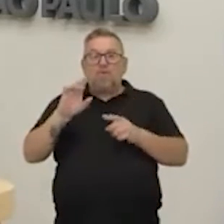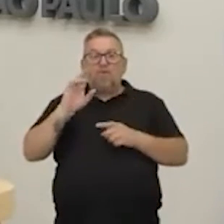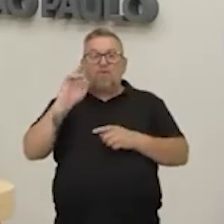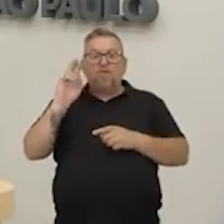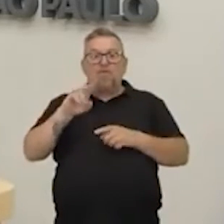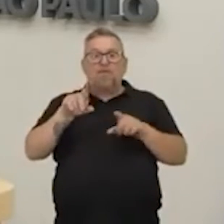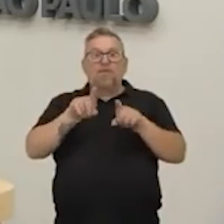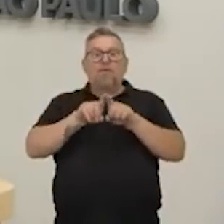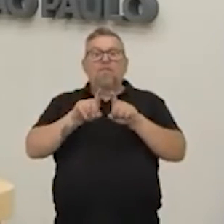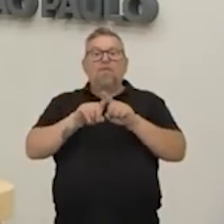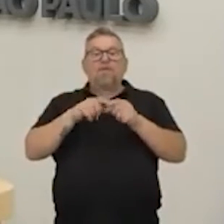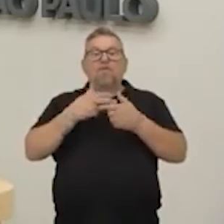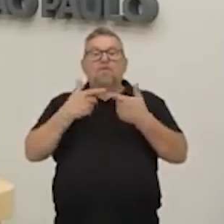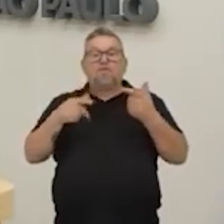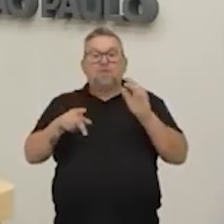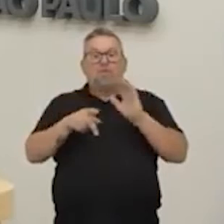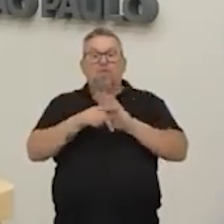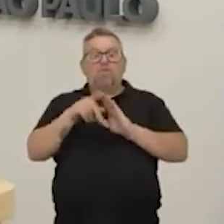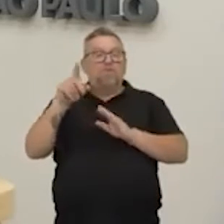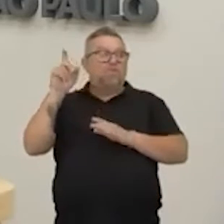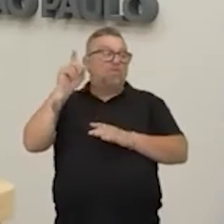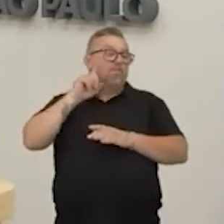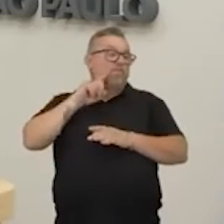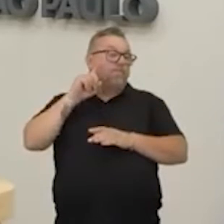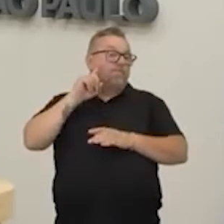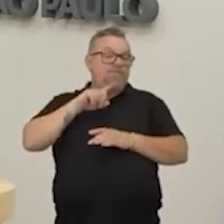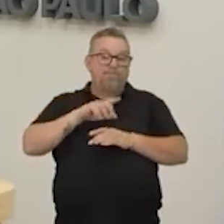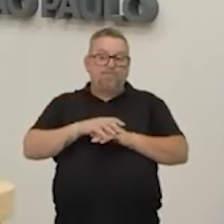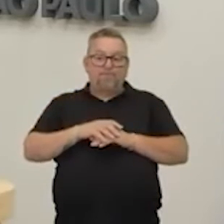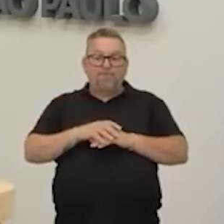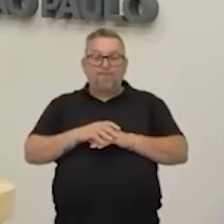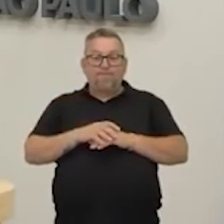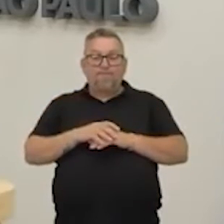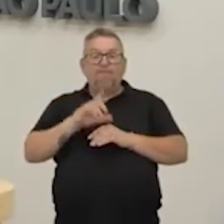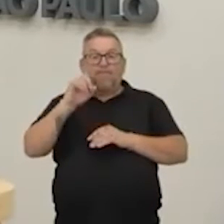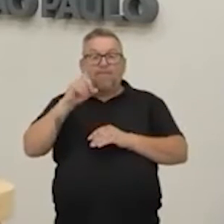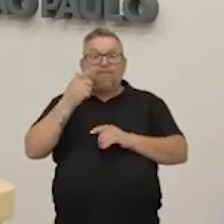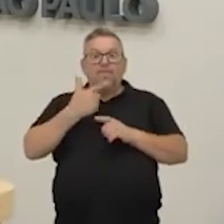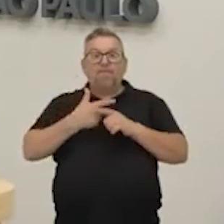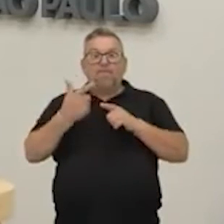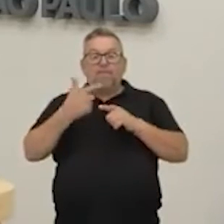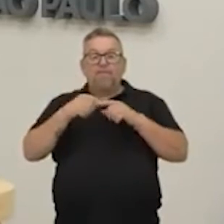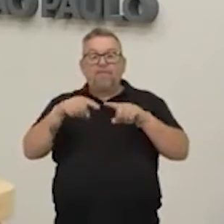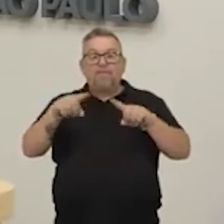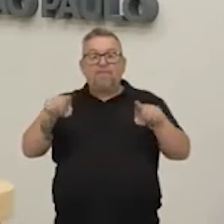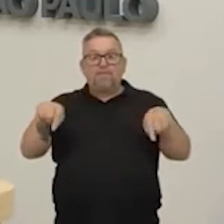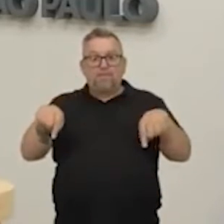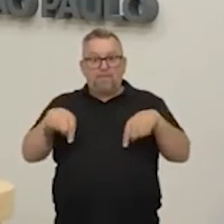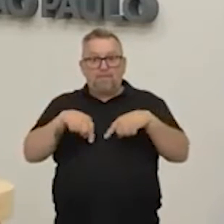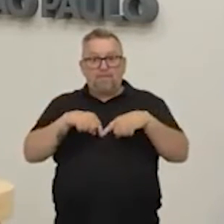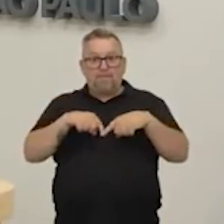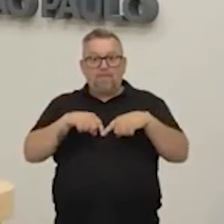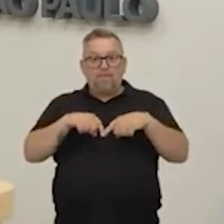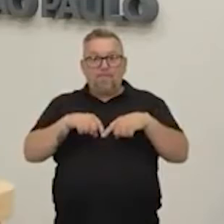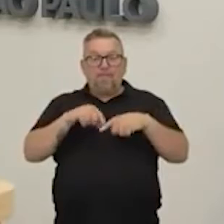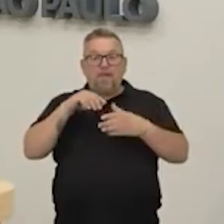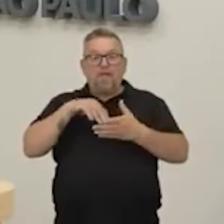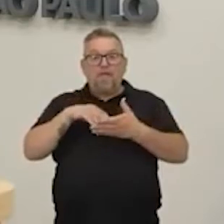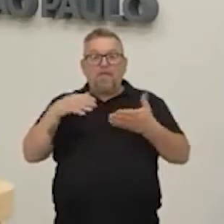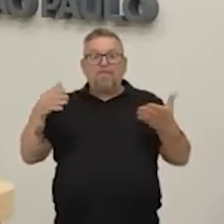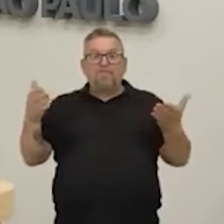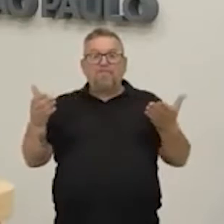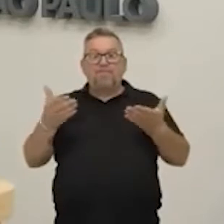vê aí como potência os Estados Unidos. Então esses conflitos territoriais aí, muitas vezes, até hoje,